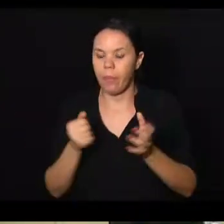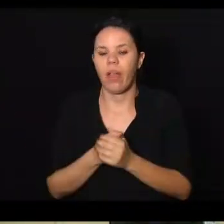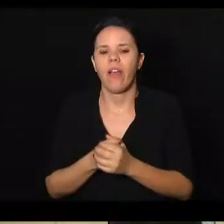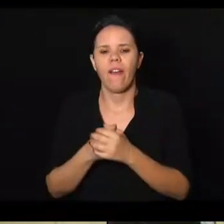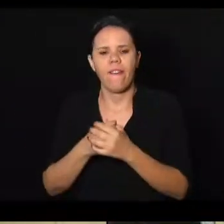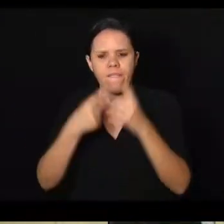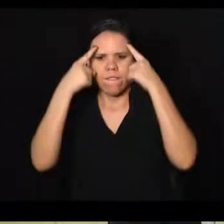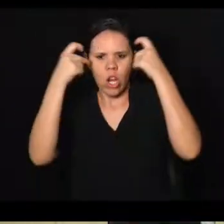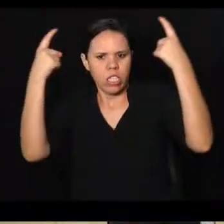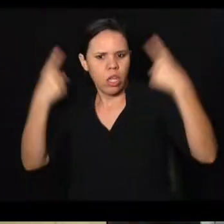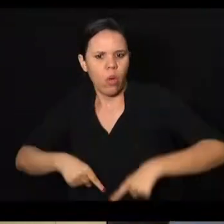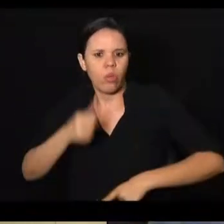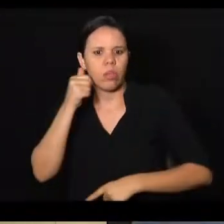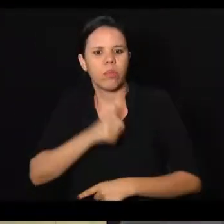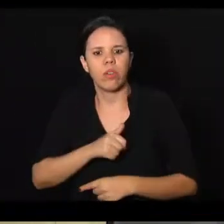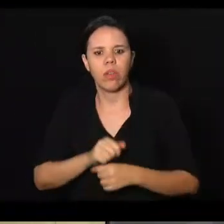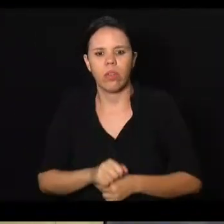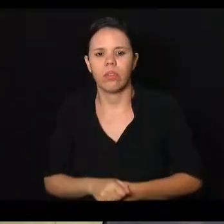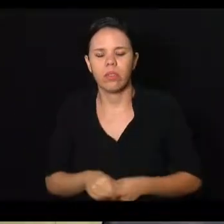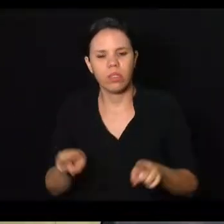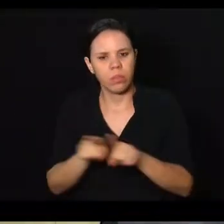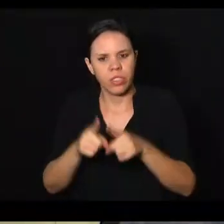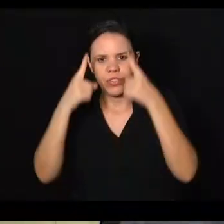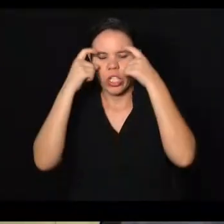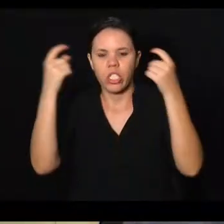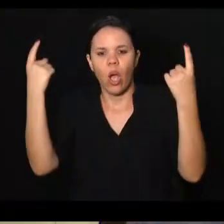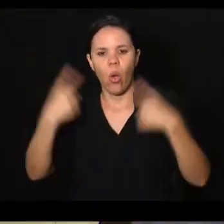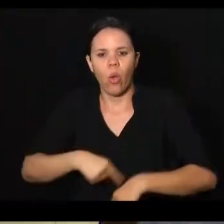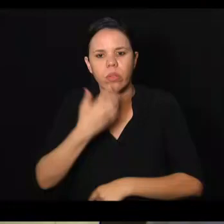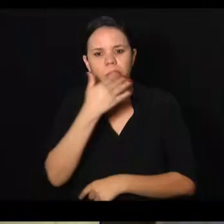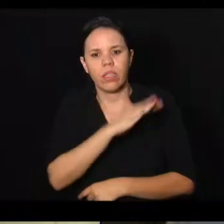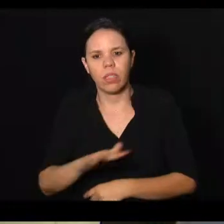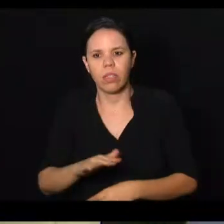contra a mulher e a violência contra a criança.